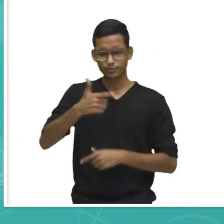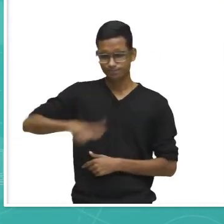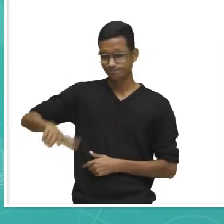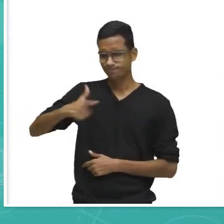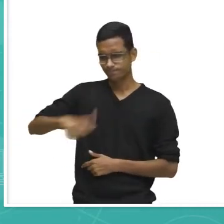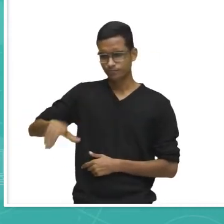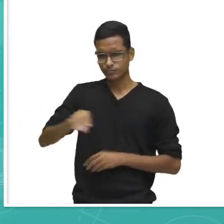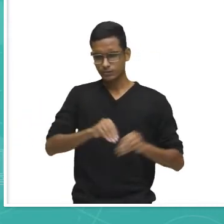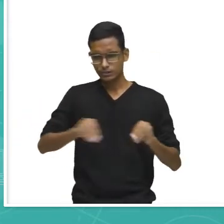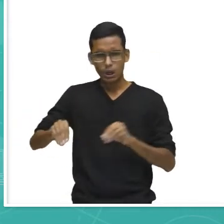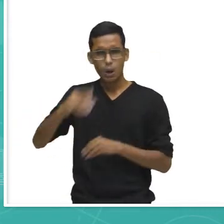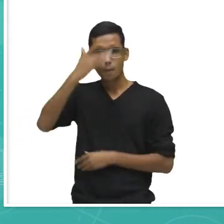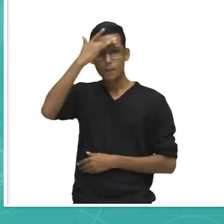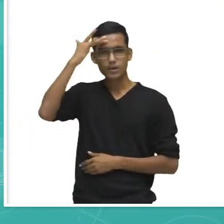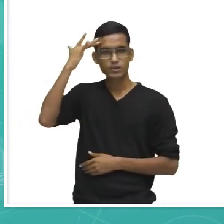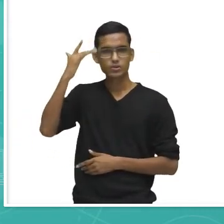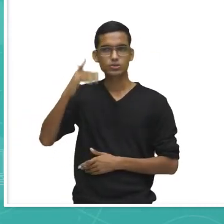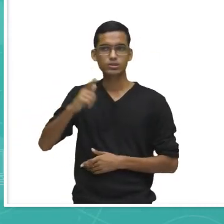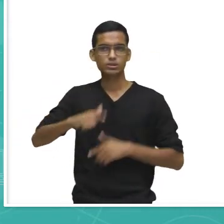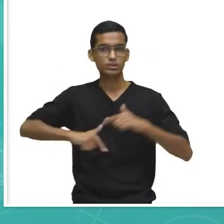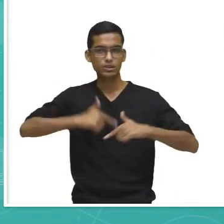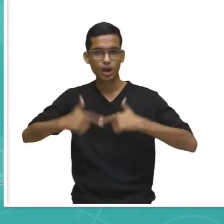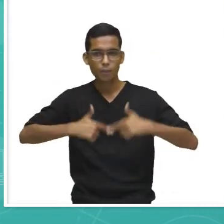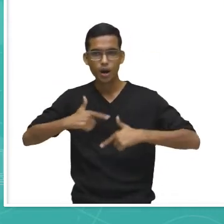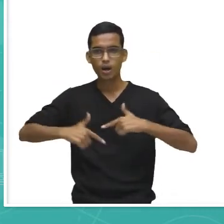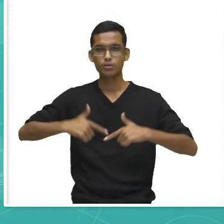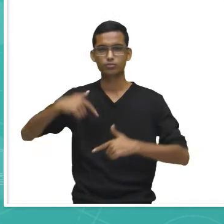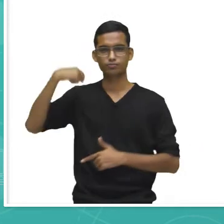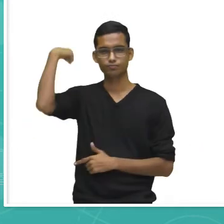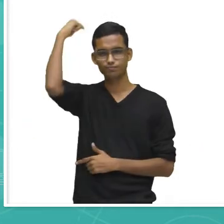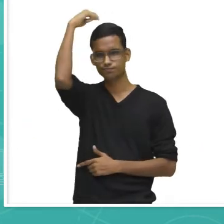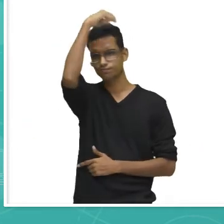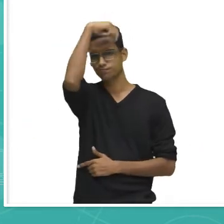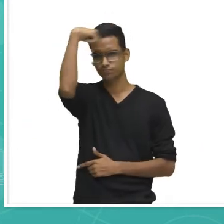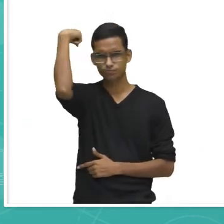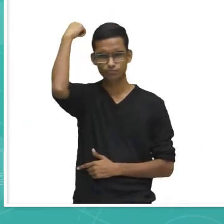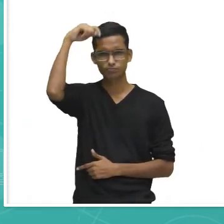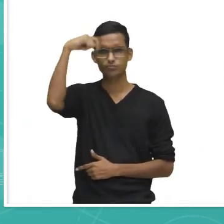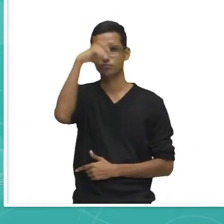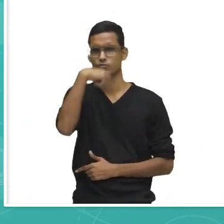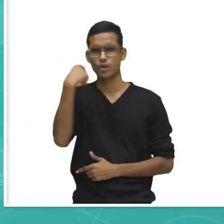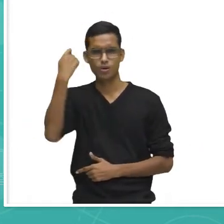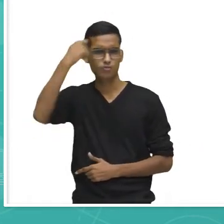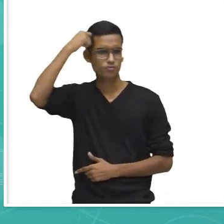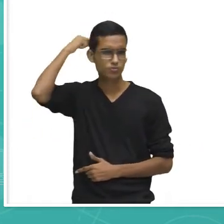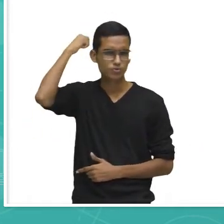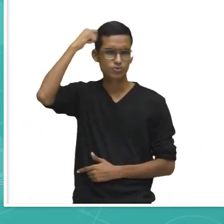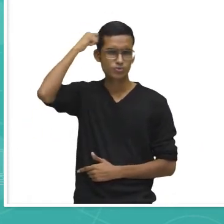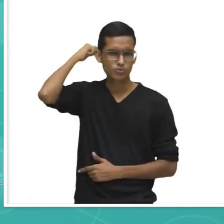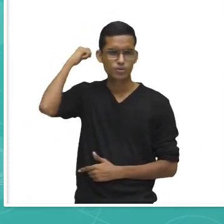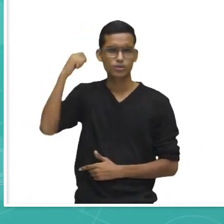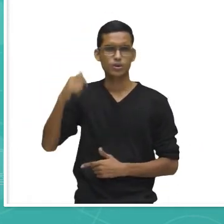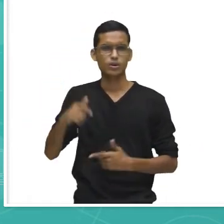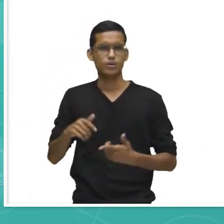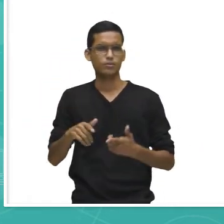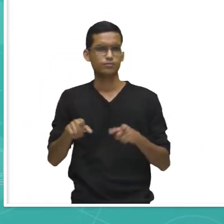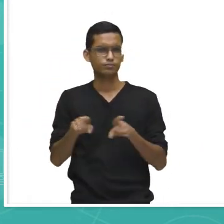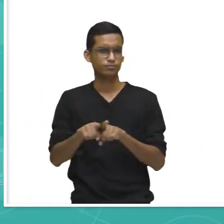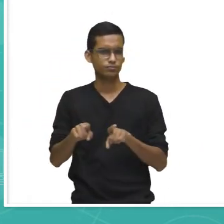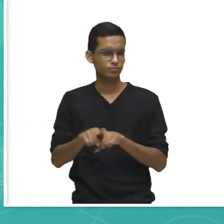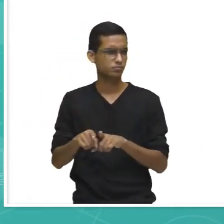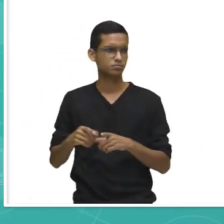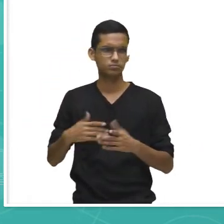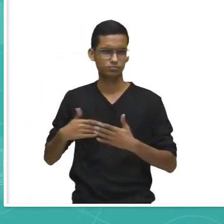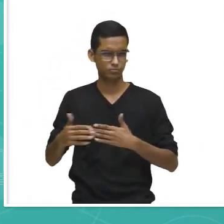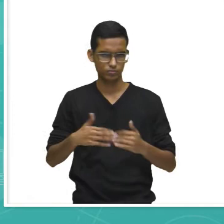cabeleireiros, né, que fazem ali alisamento ou até mesmo uma escova, se